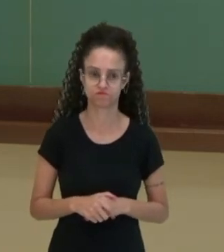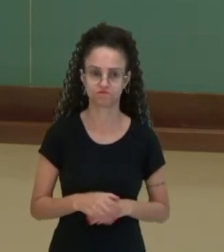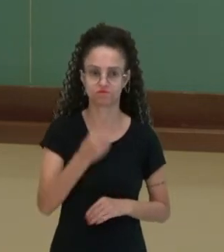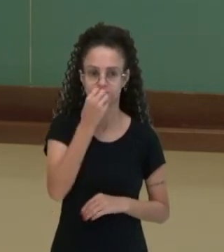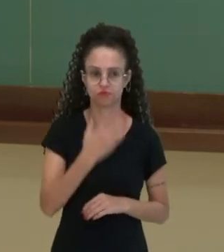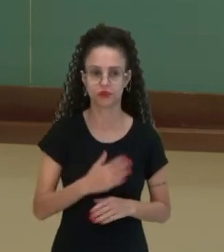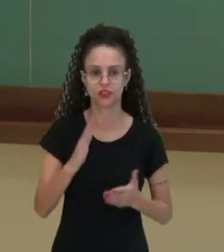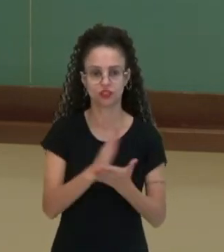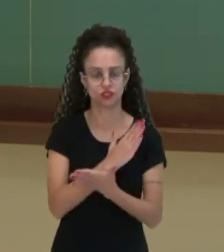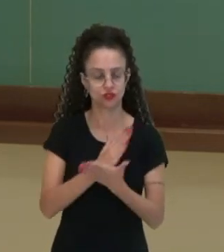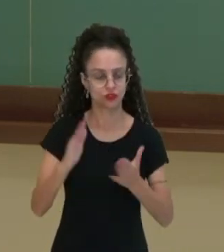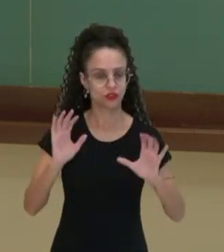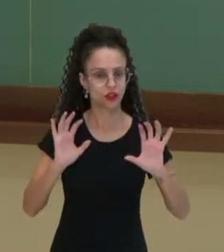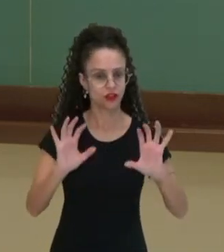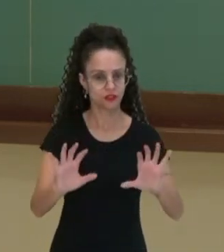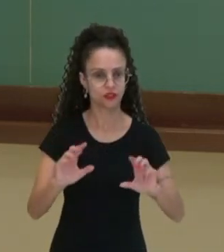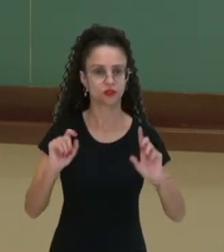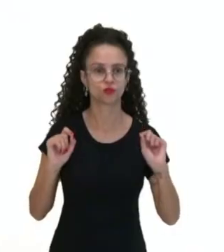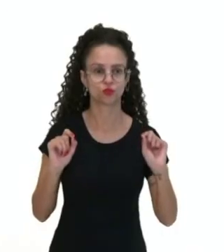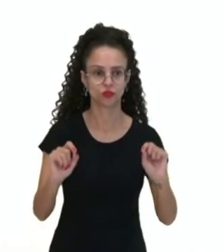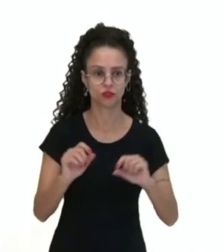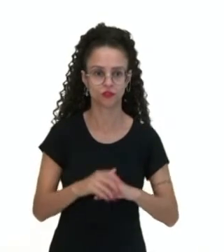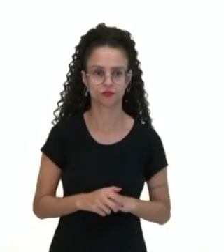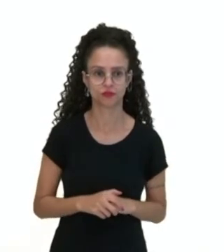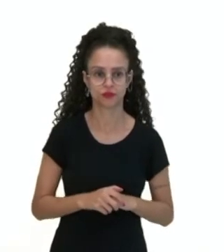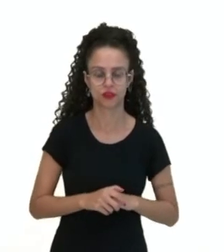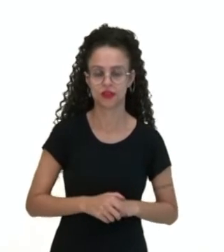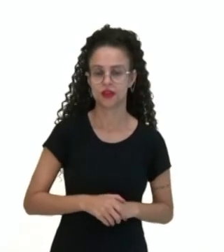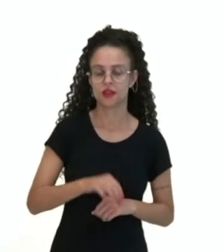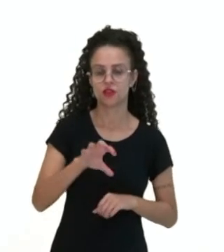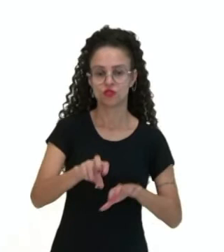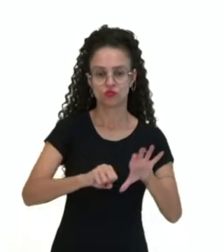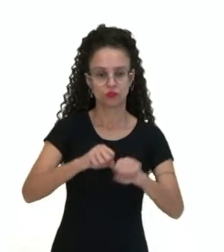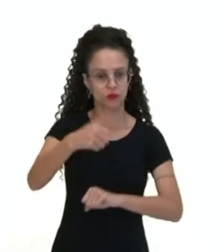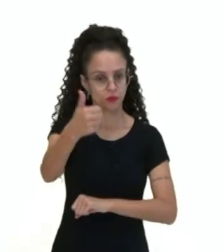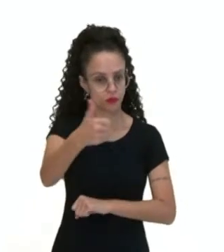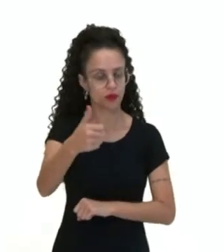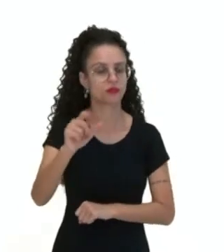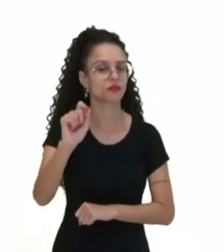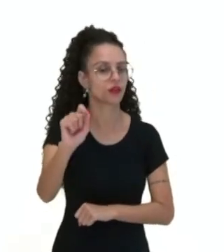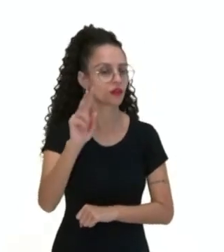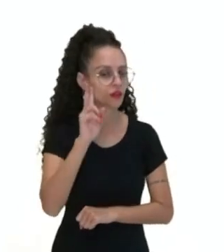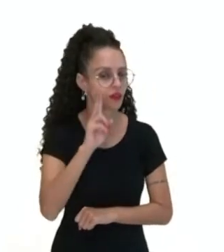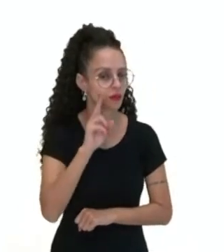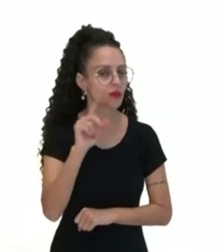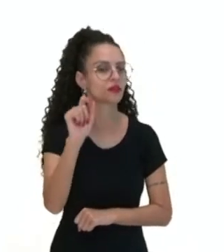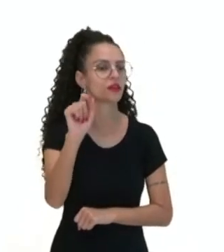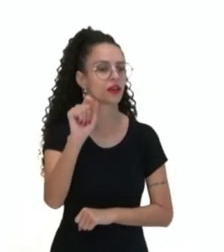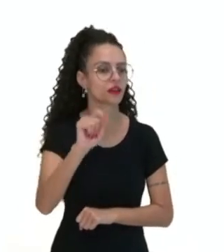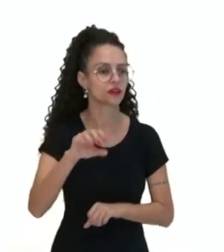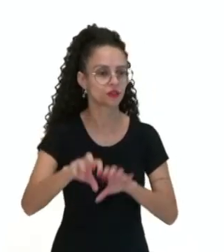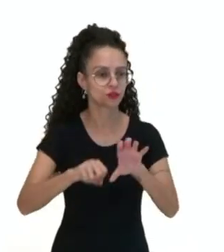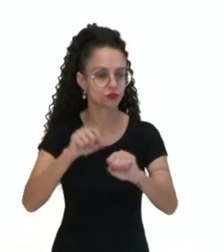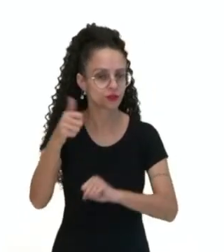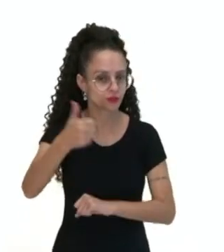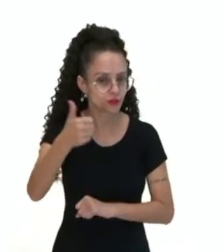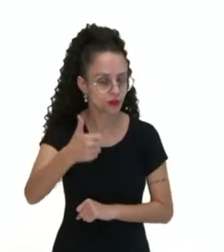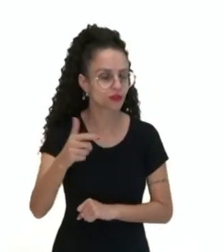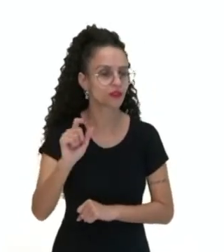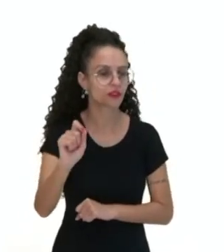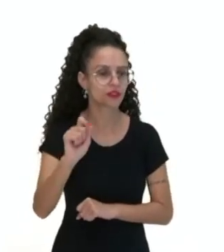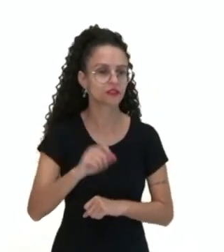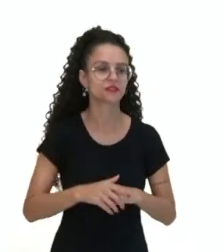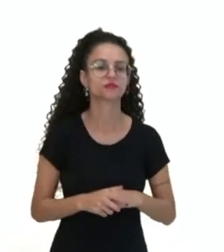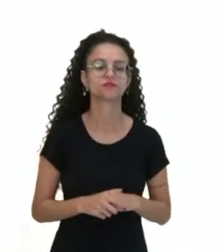se dividem basicamente em quem? Consumidores primários são quem? Você se lembra aí? Quem são os consumidores primários?